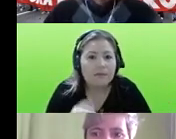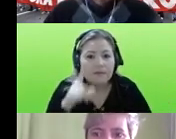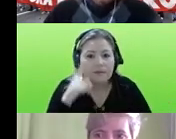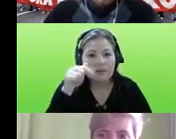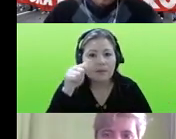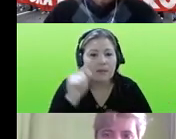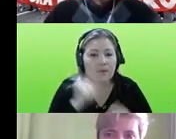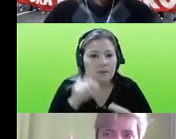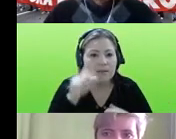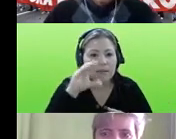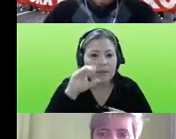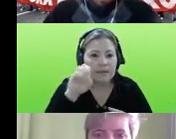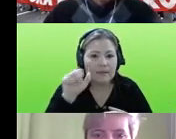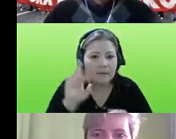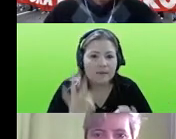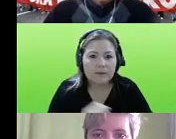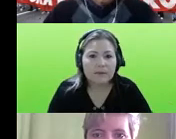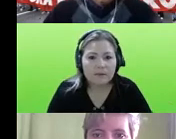17, César,